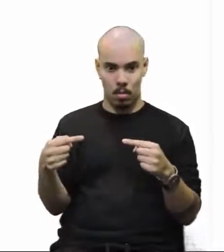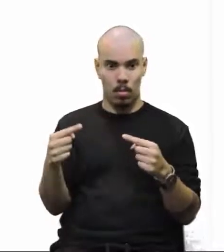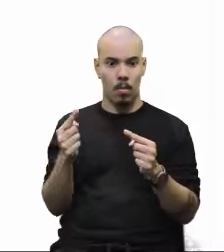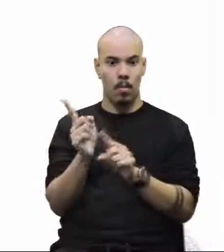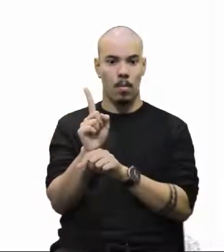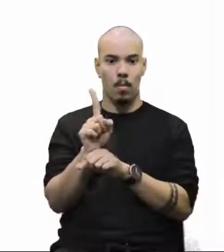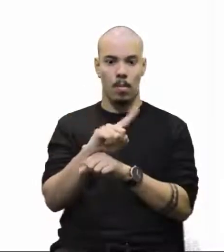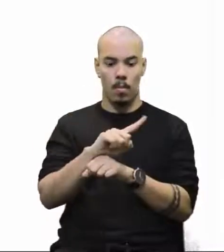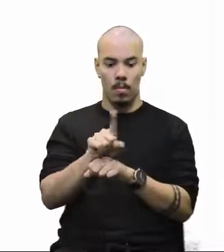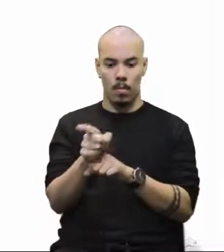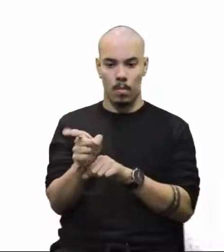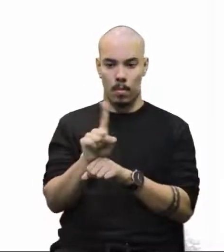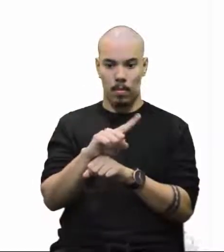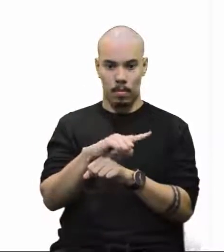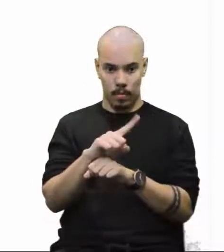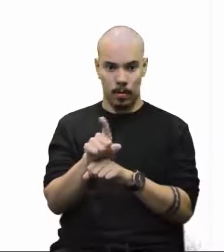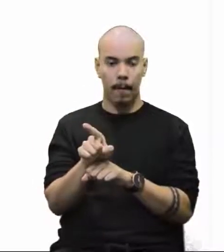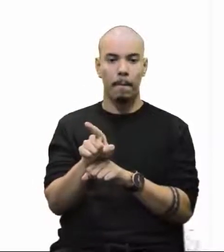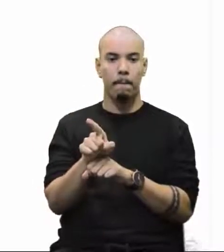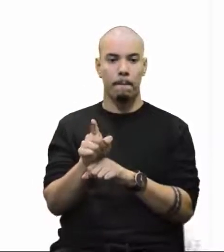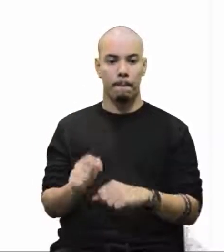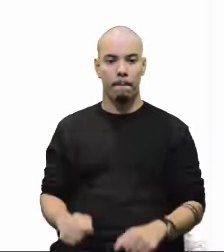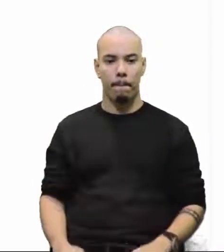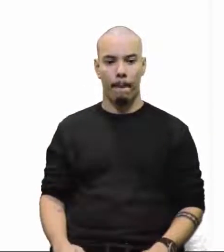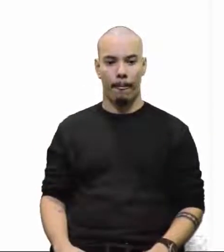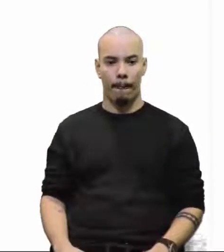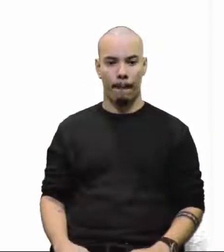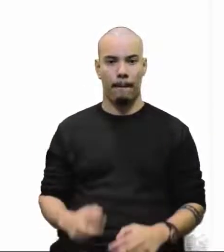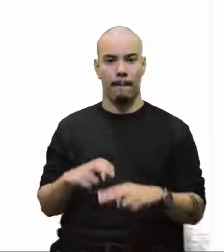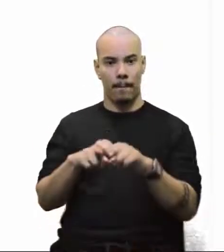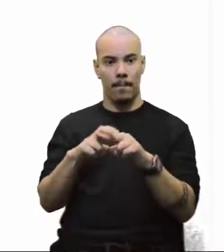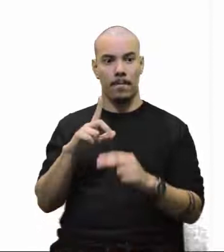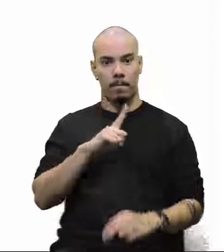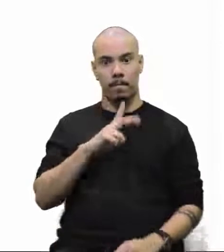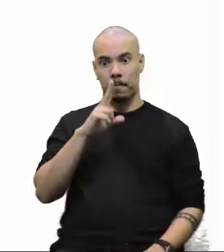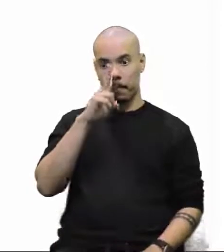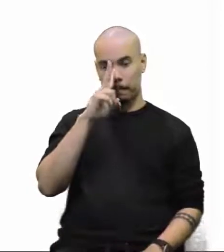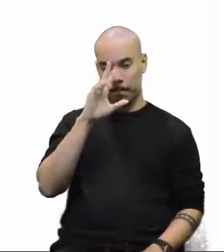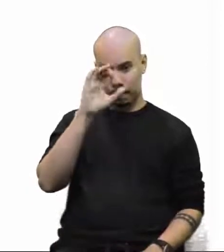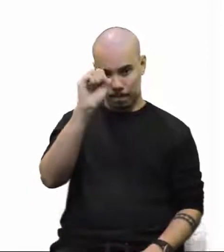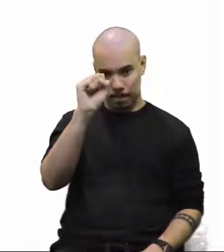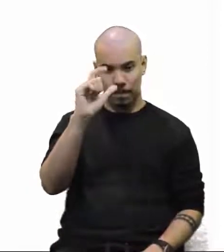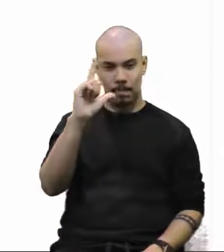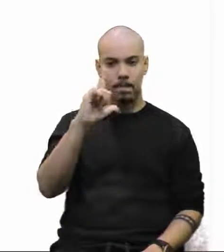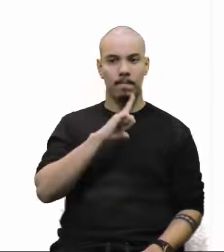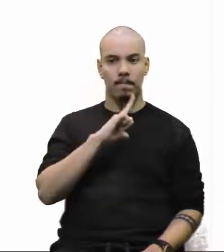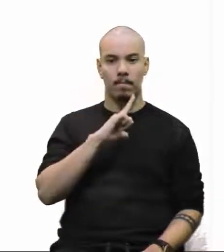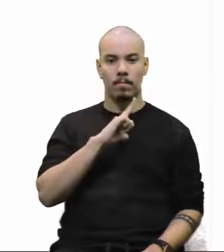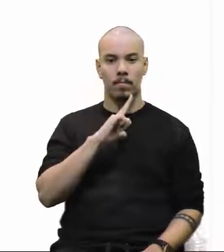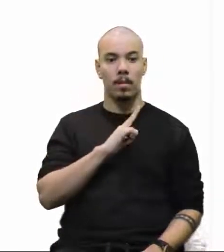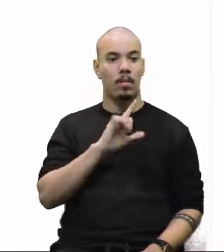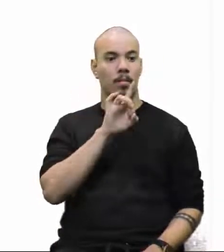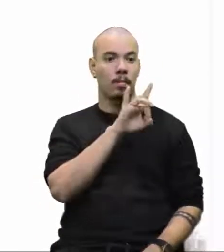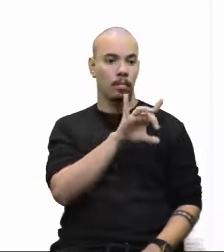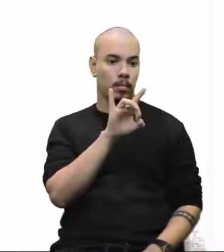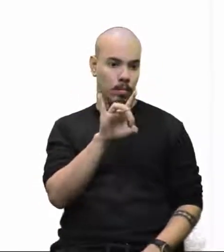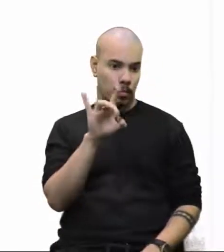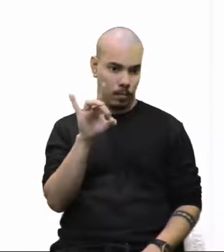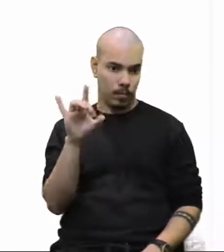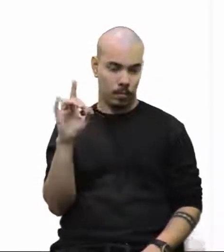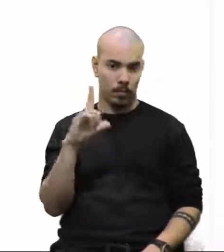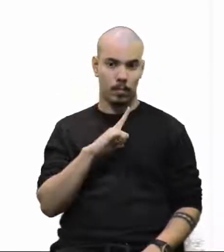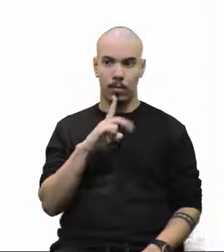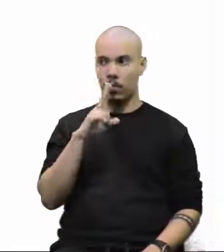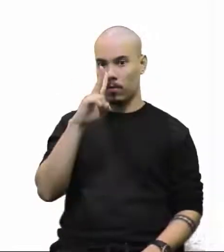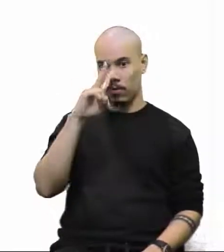Então é a rotação, né? Leitura, né? Exatamente. Então a força magnética vai ter uma... Para cada corrente vai ter uma